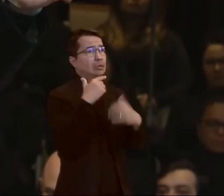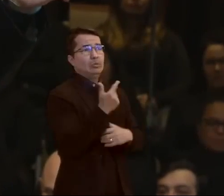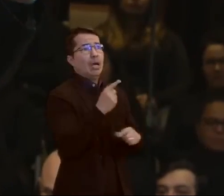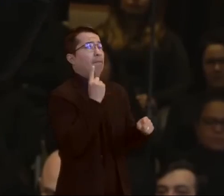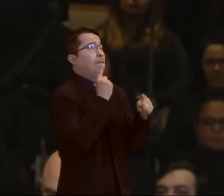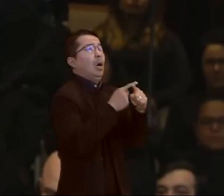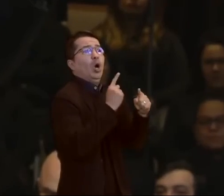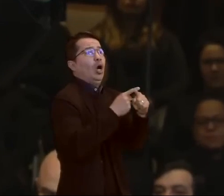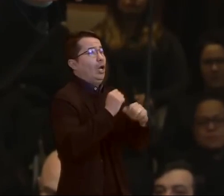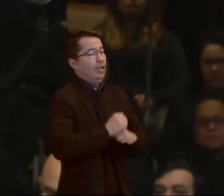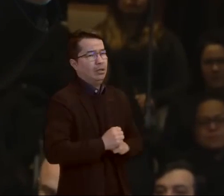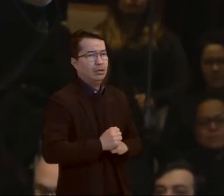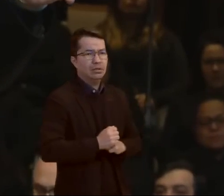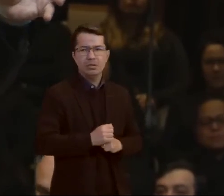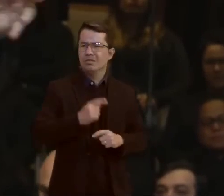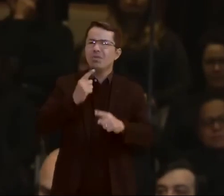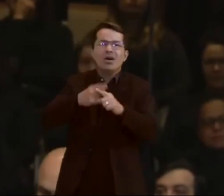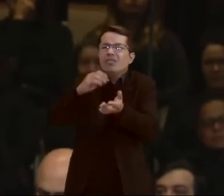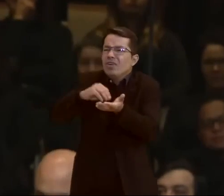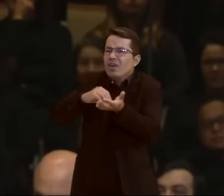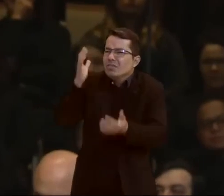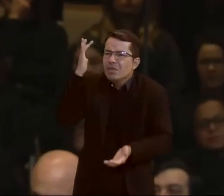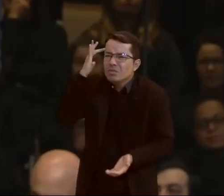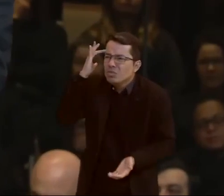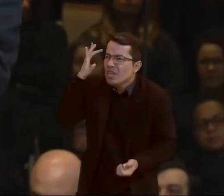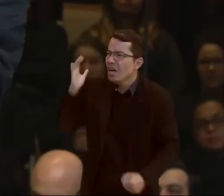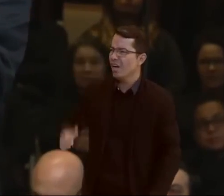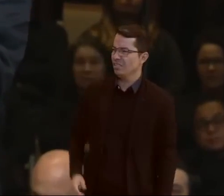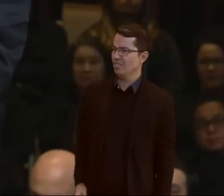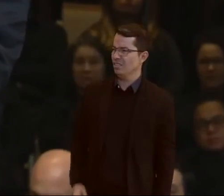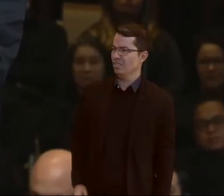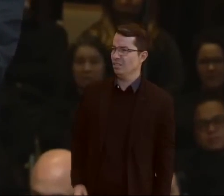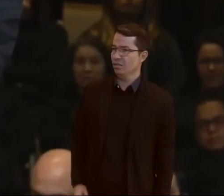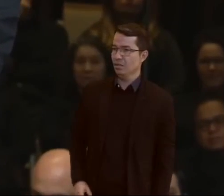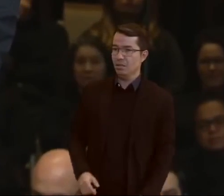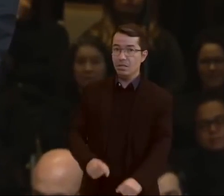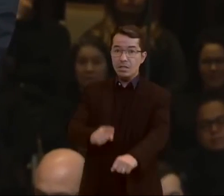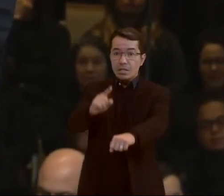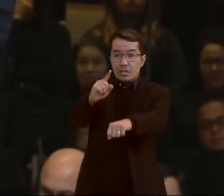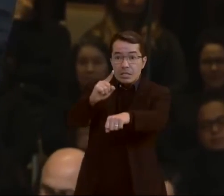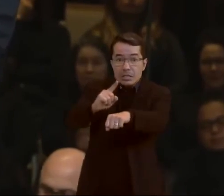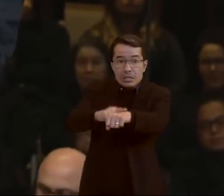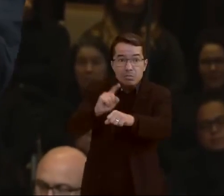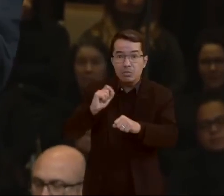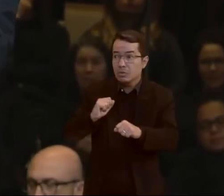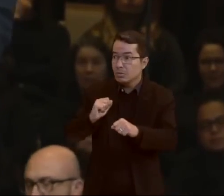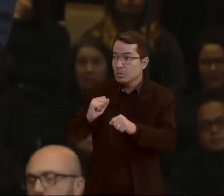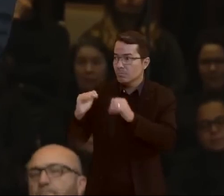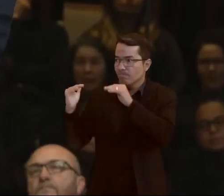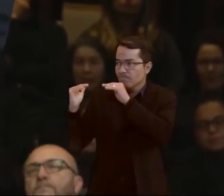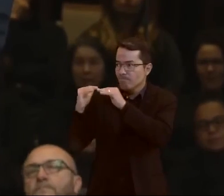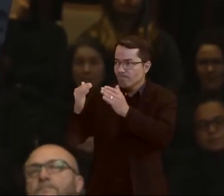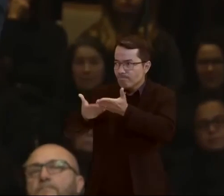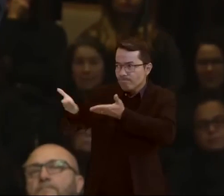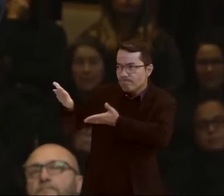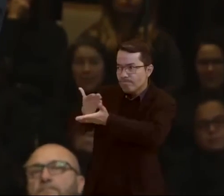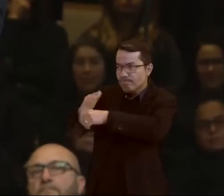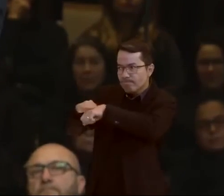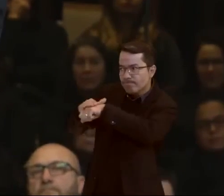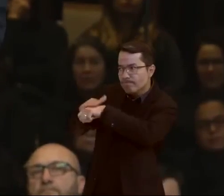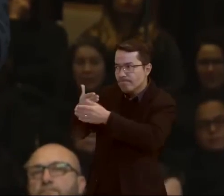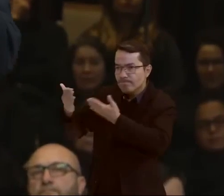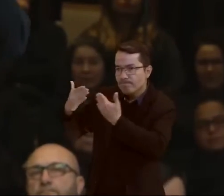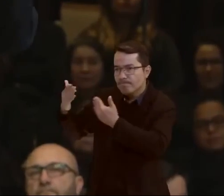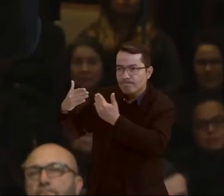naqueles momentos de resolver questões, como gente grande, tá? Ele se deixa empurrar para lá e para cá e